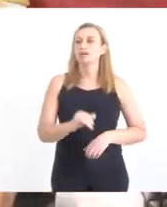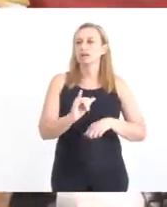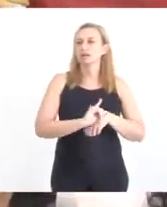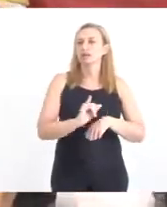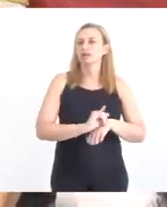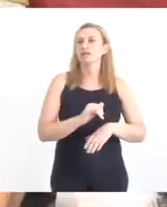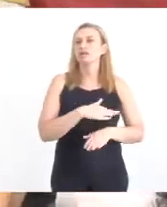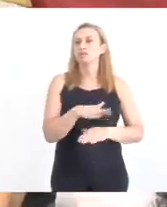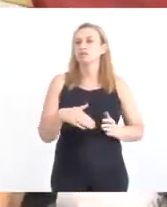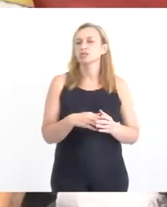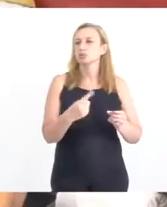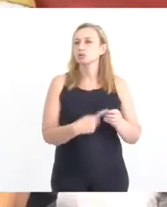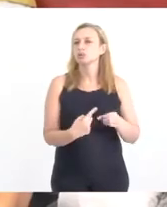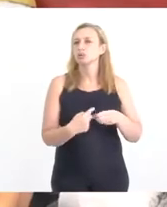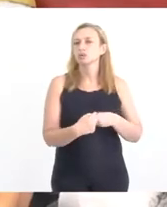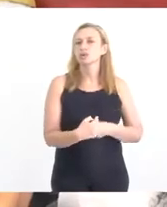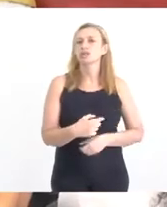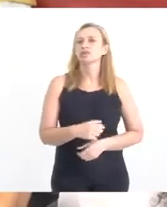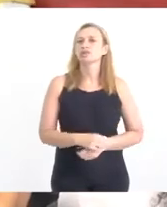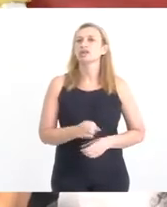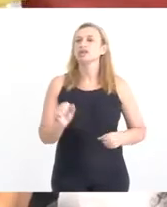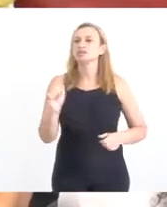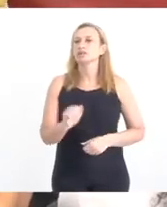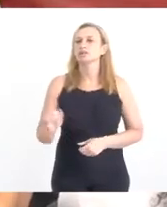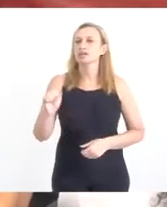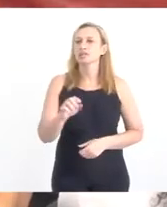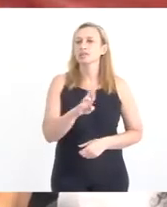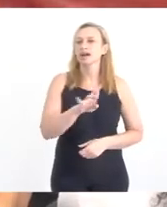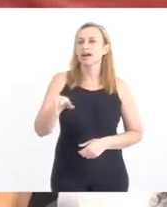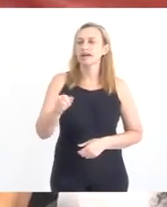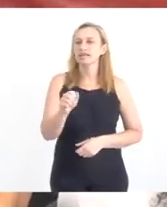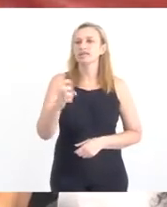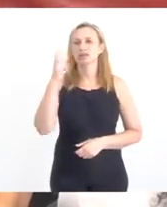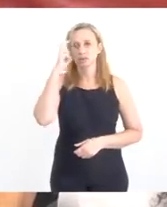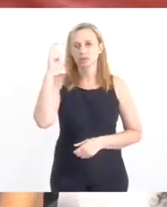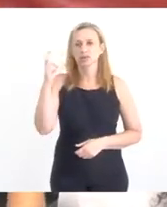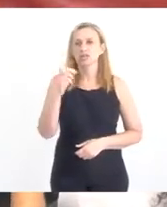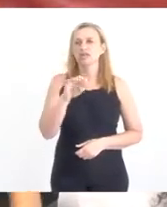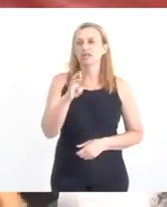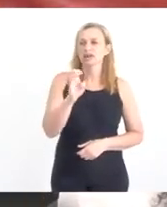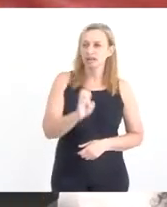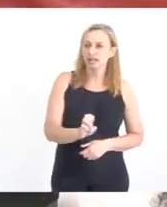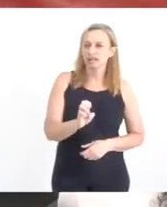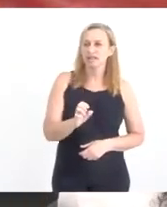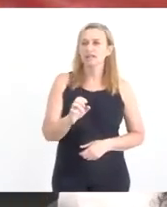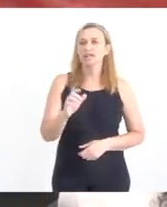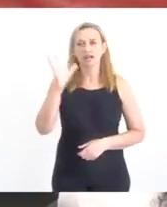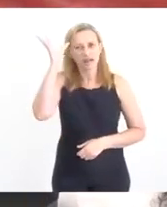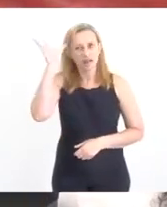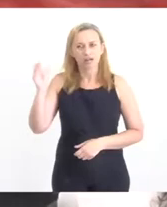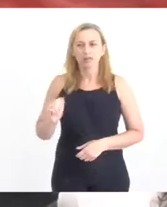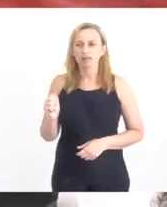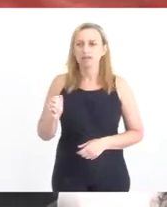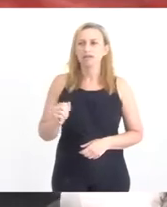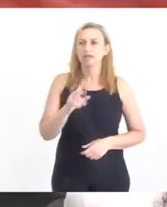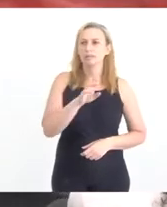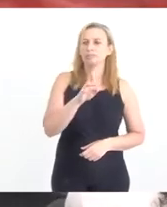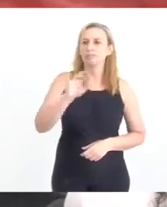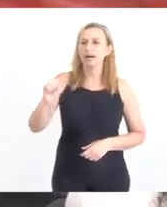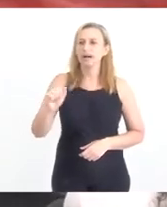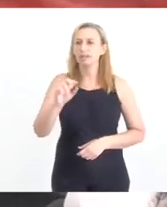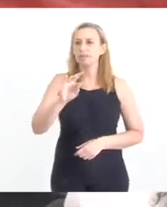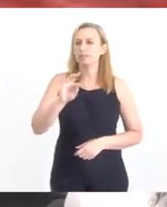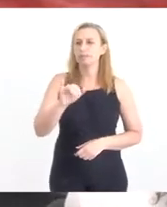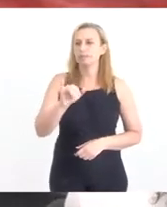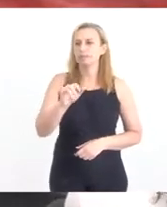Capital em todos os municípios é associação barretense de cultura e crença afro-brasileira de Barra do Piraí